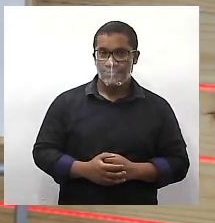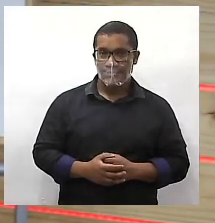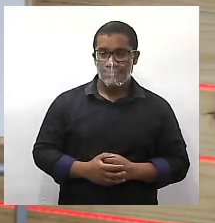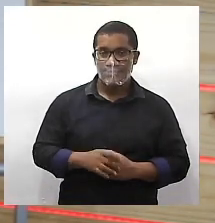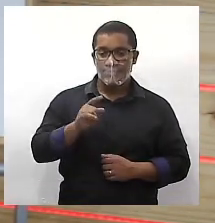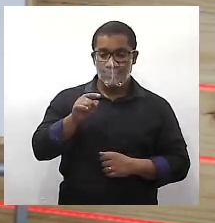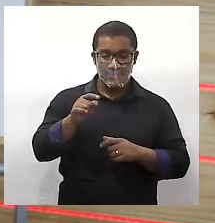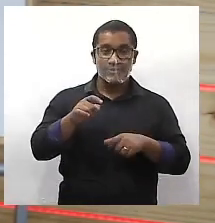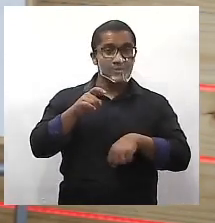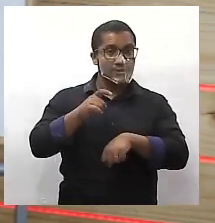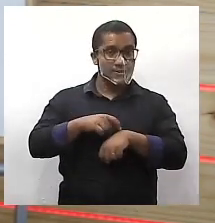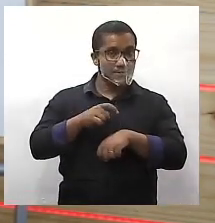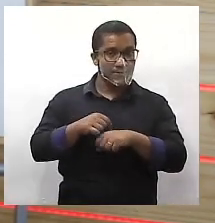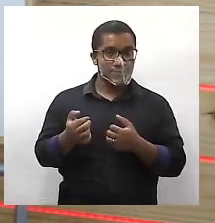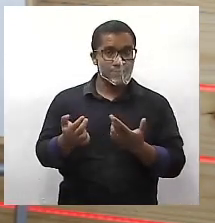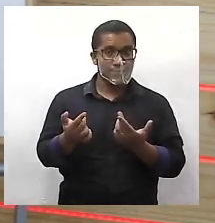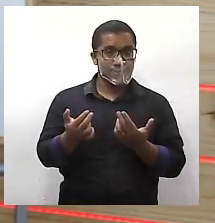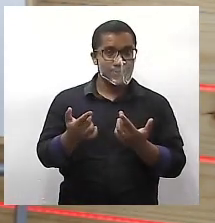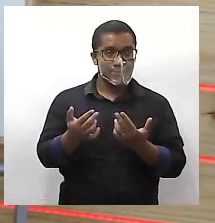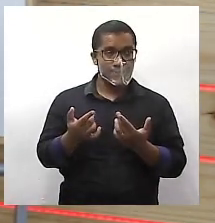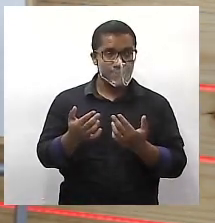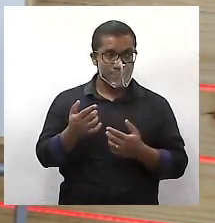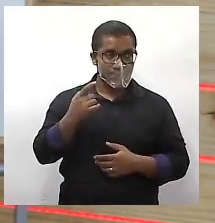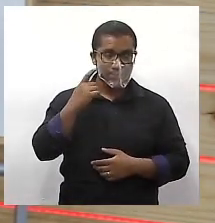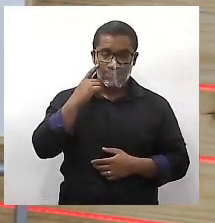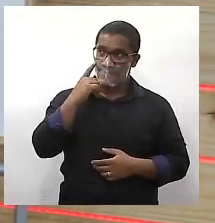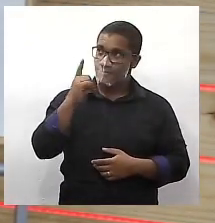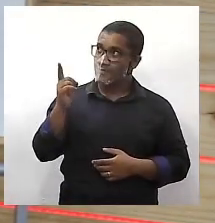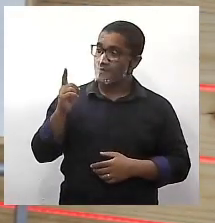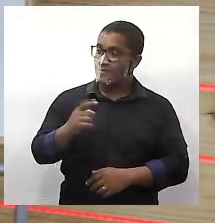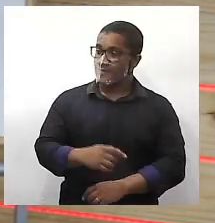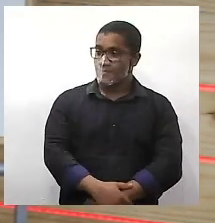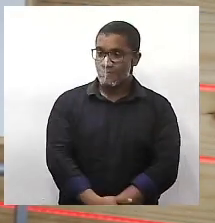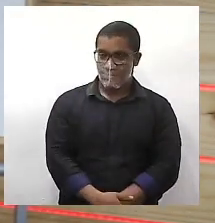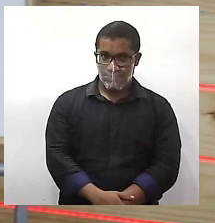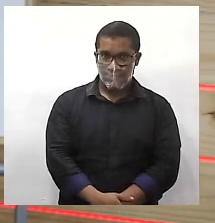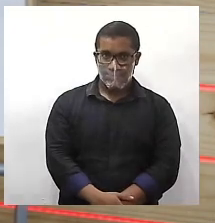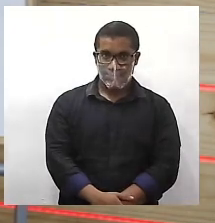intervalo de tempo. No mesmo